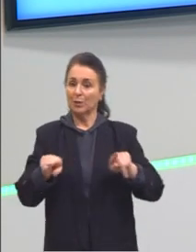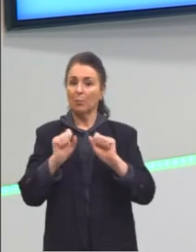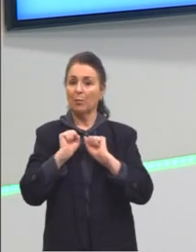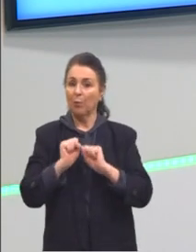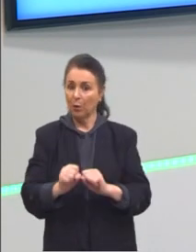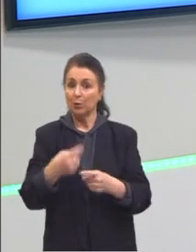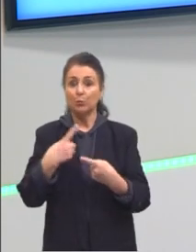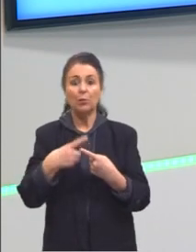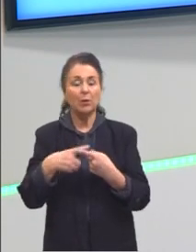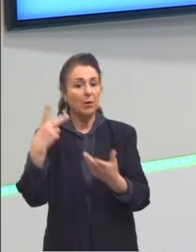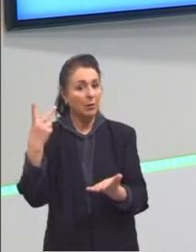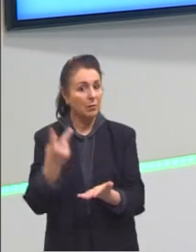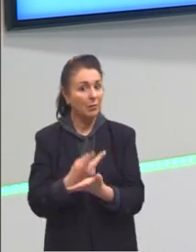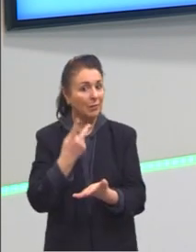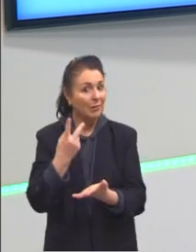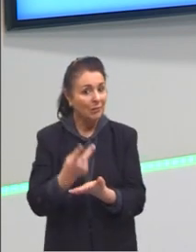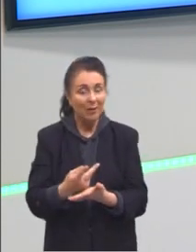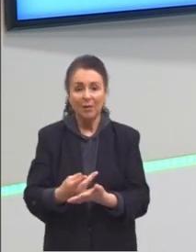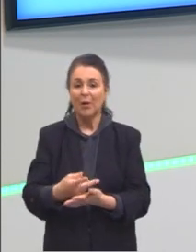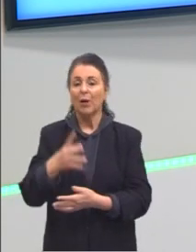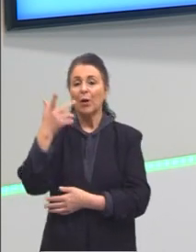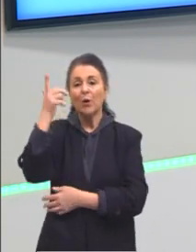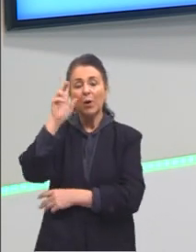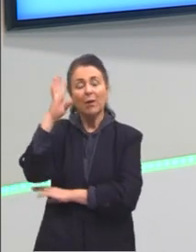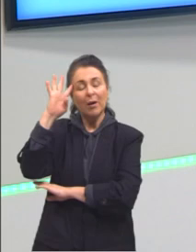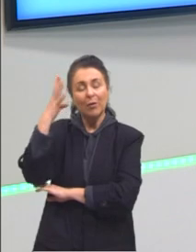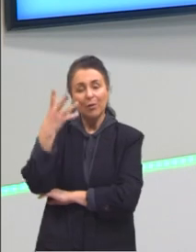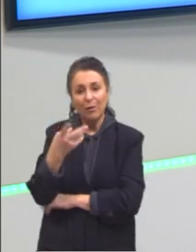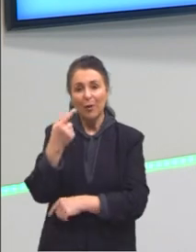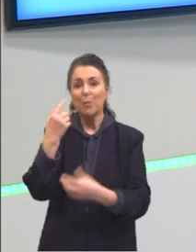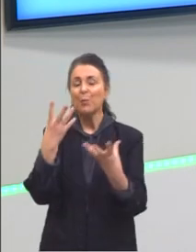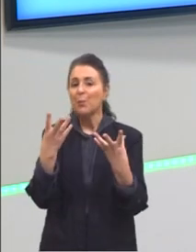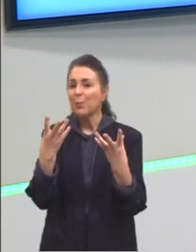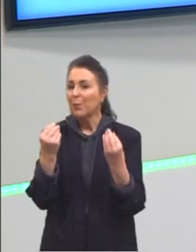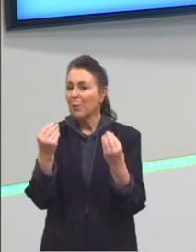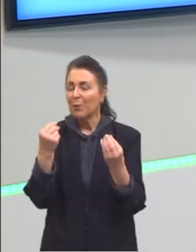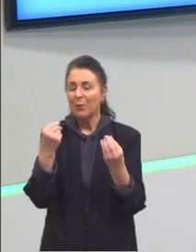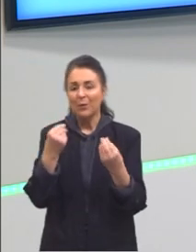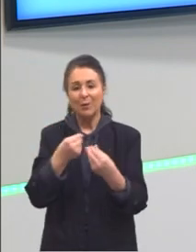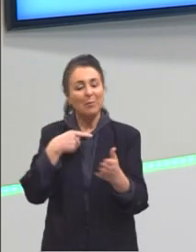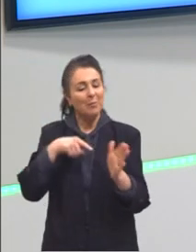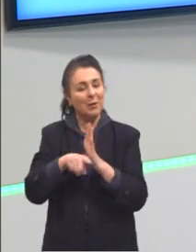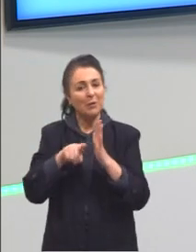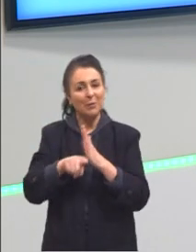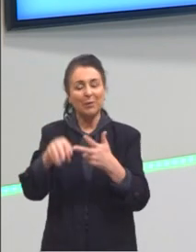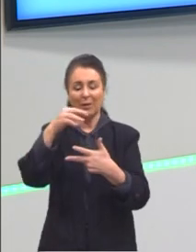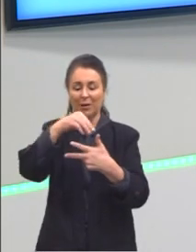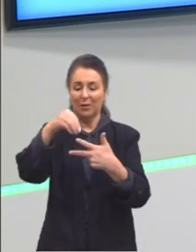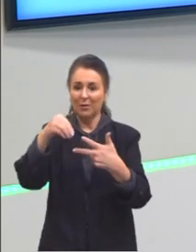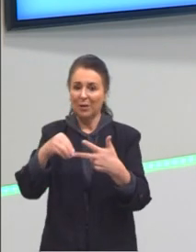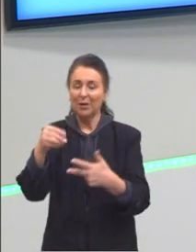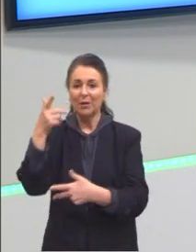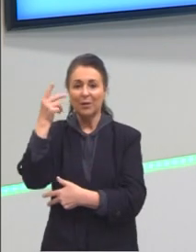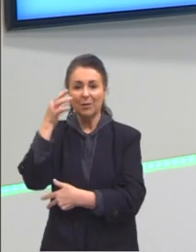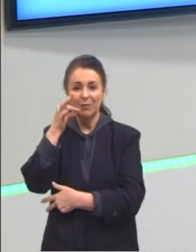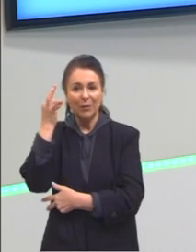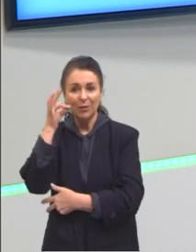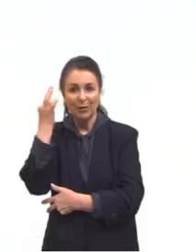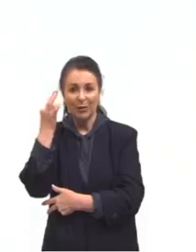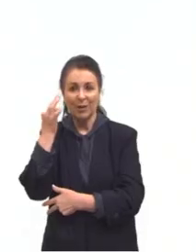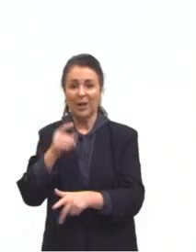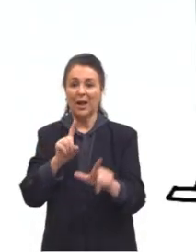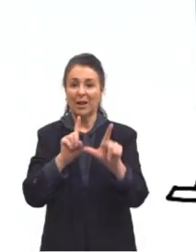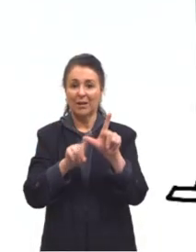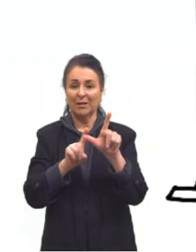por quê que isso ocorre a gente consegue resolver muitas questões e de vestibular e Enem aqui a resposta alternativa